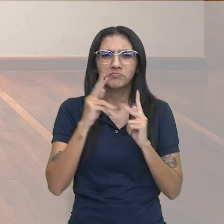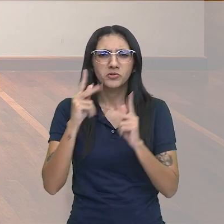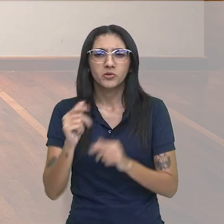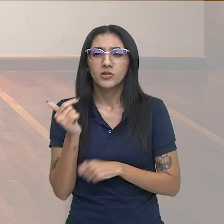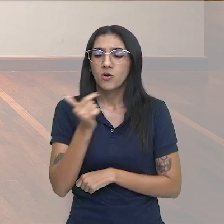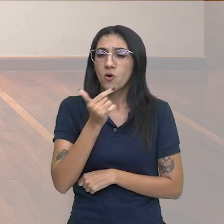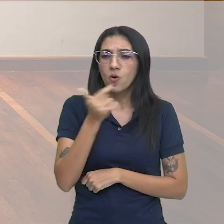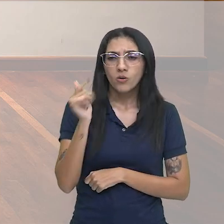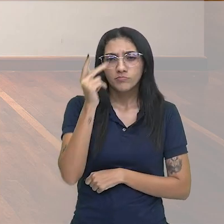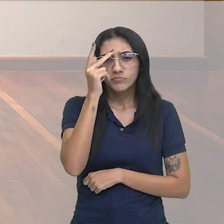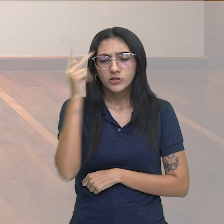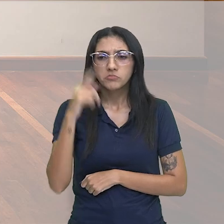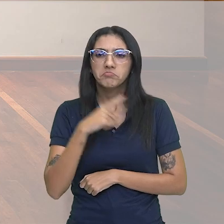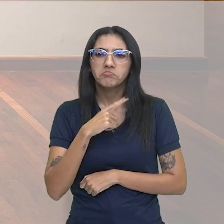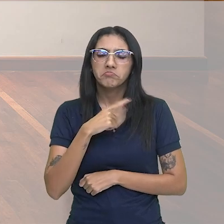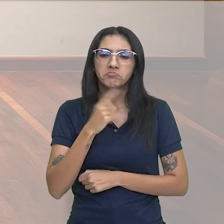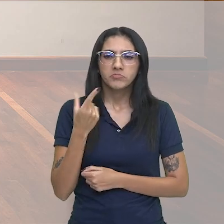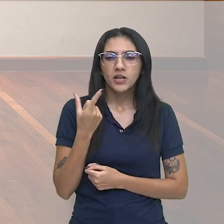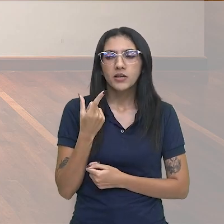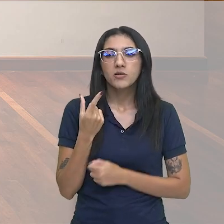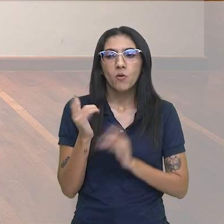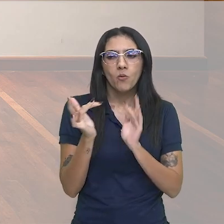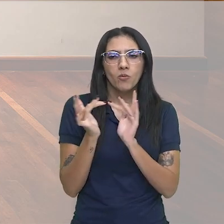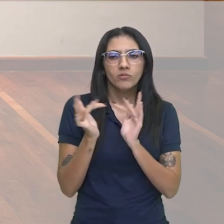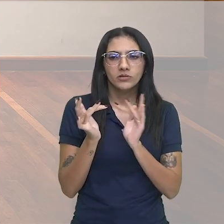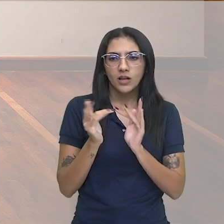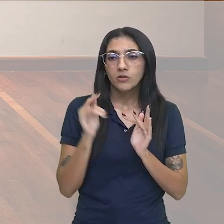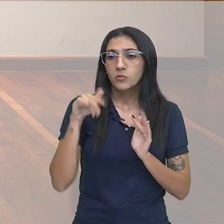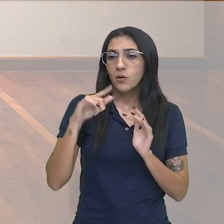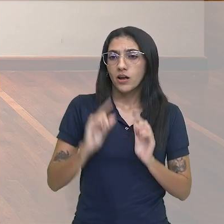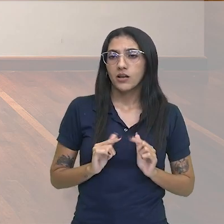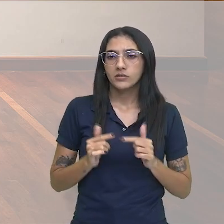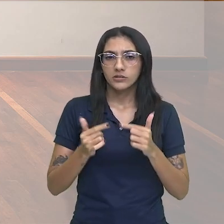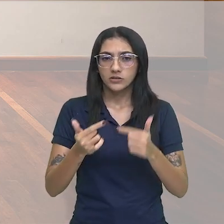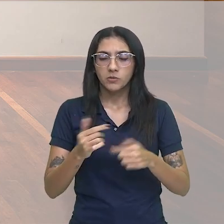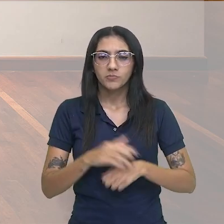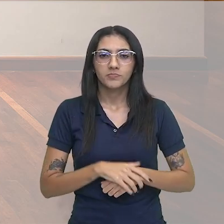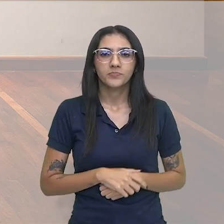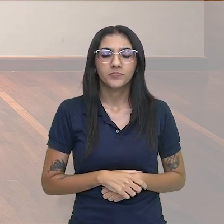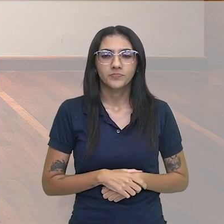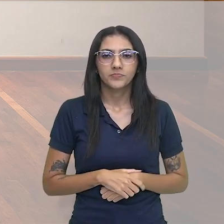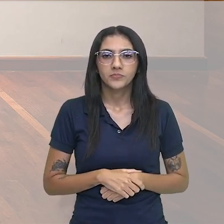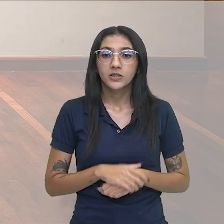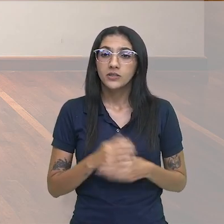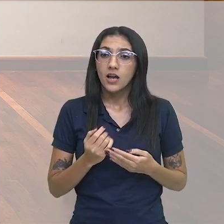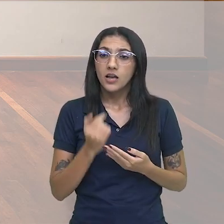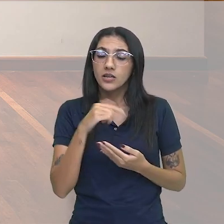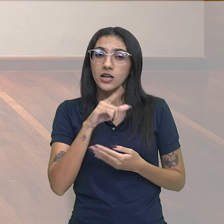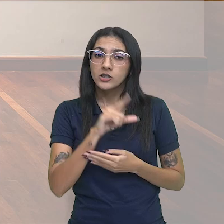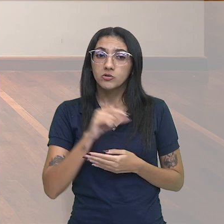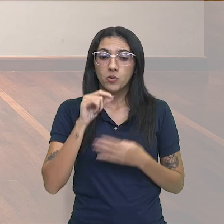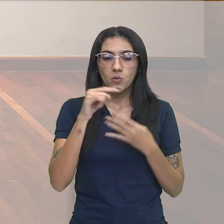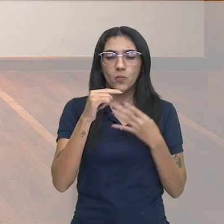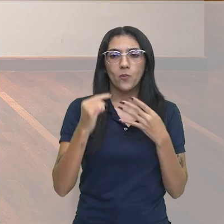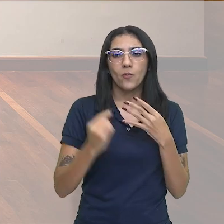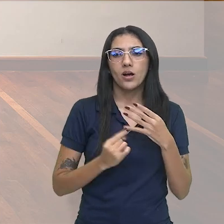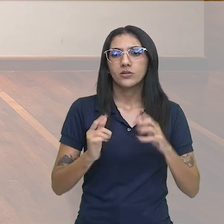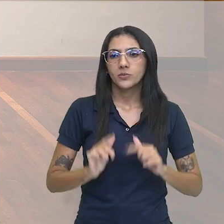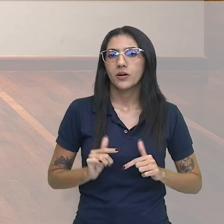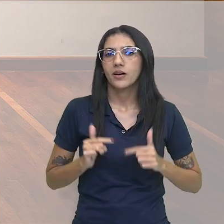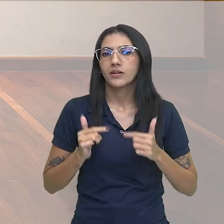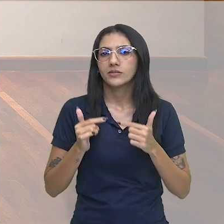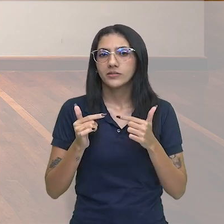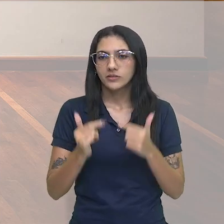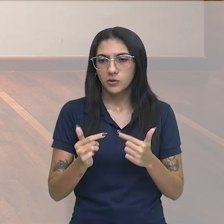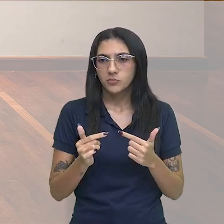são afetados de alguma forma com aquela ação. E aí ele elege 4 ações, que ele